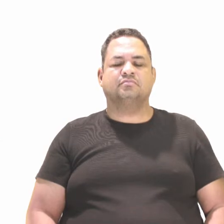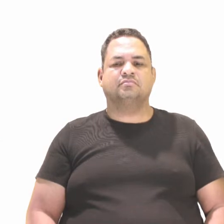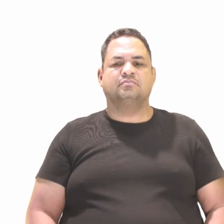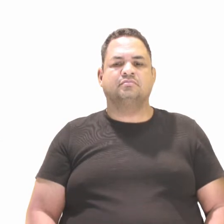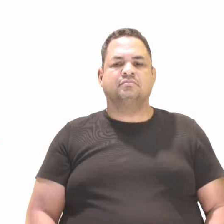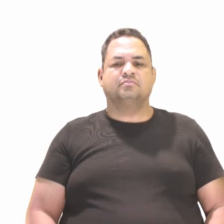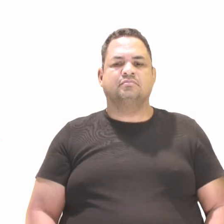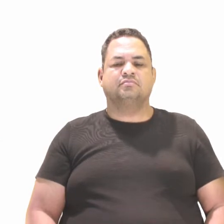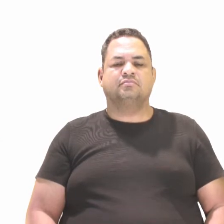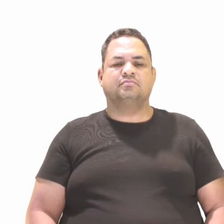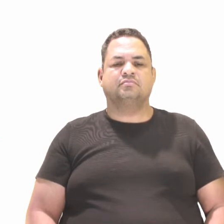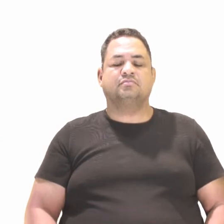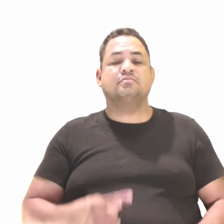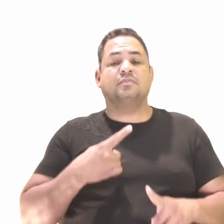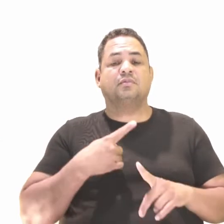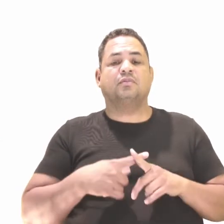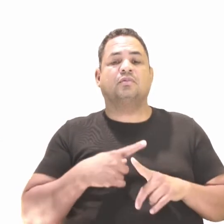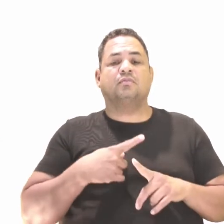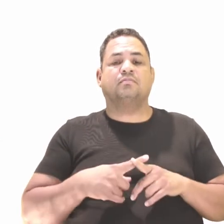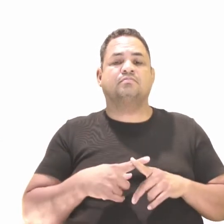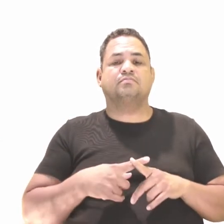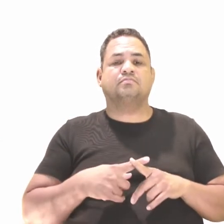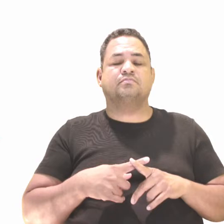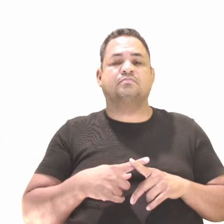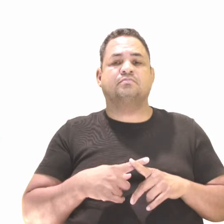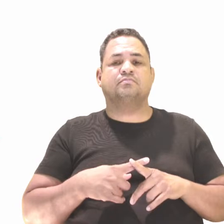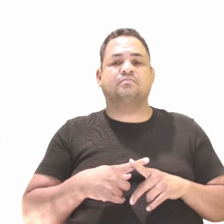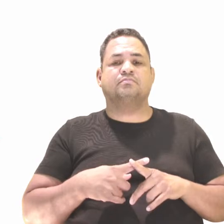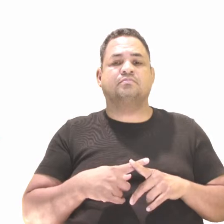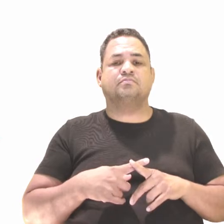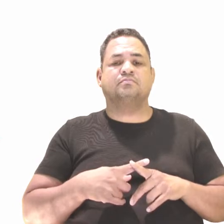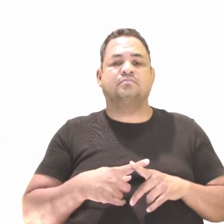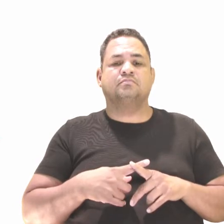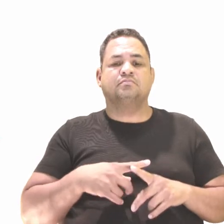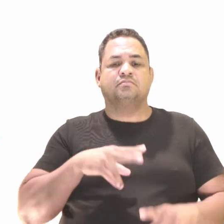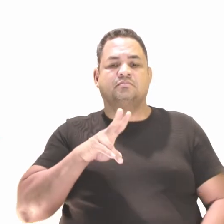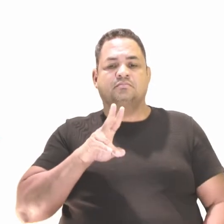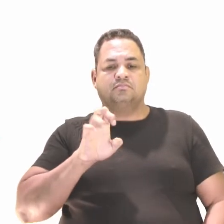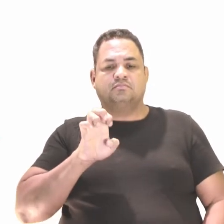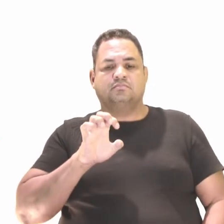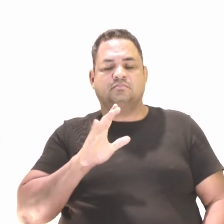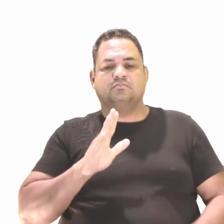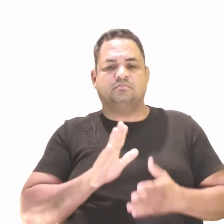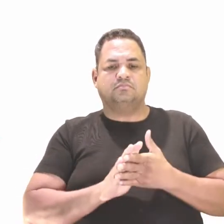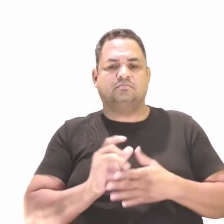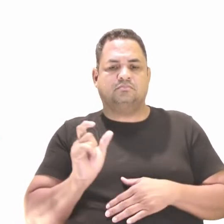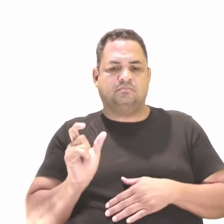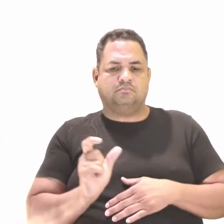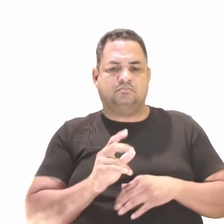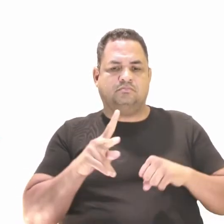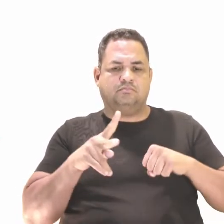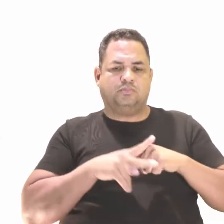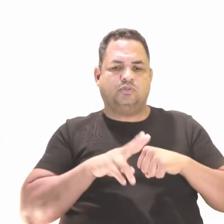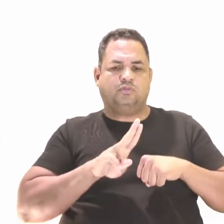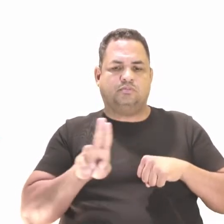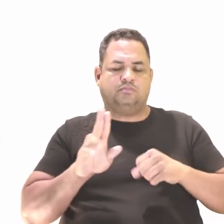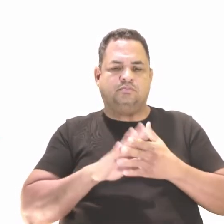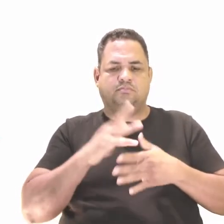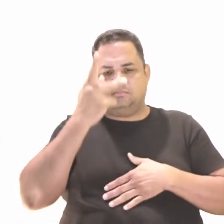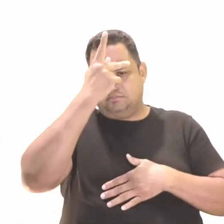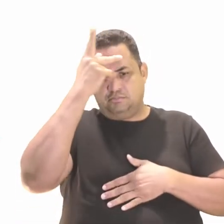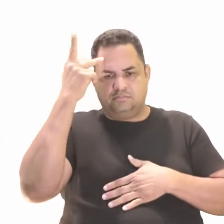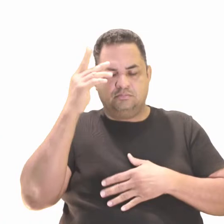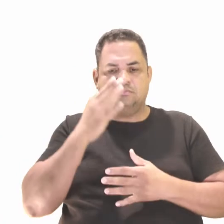something else going on. Por quê? Esse VE que tá aqui, contraído com o meu pronome pessoal, ele é o